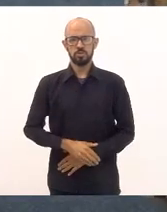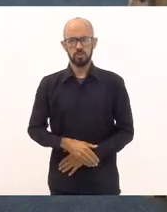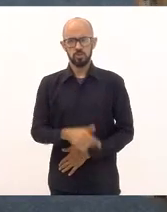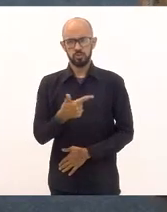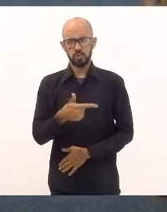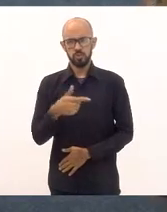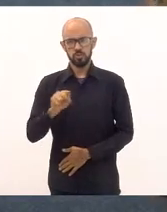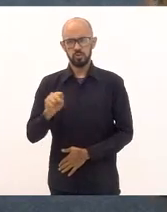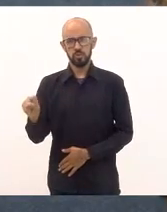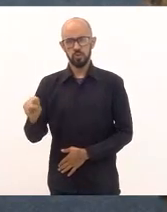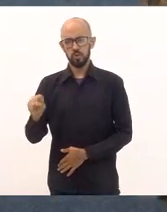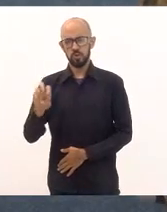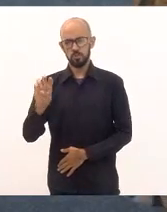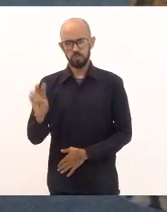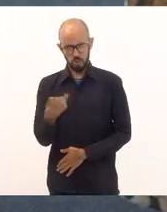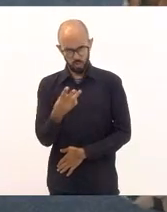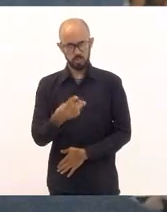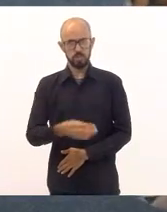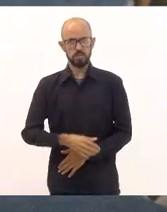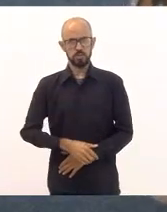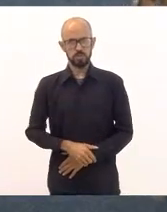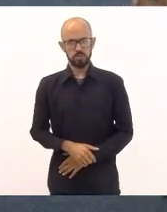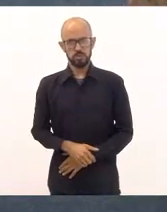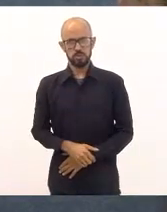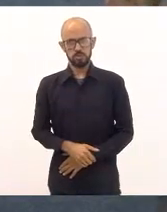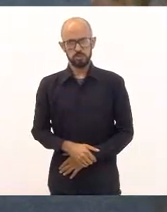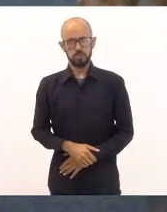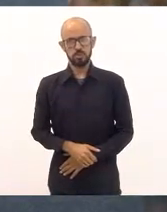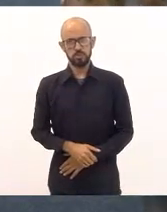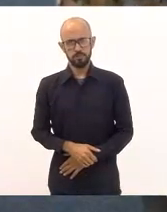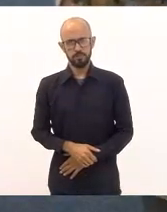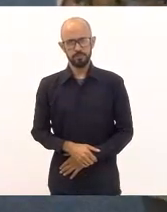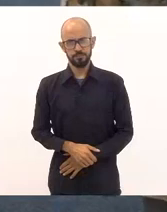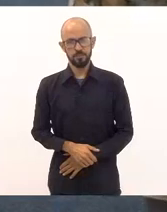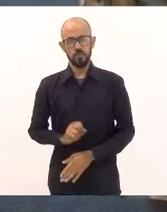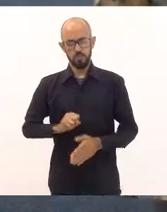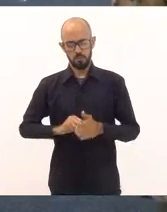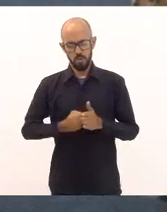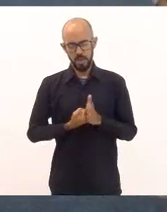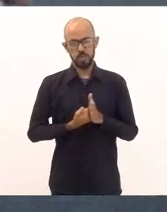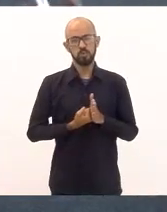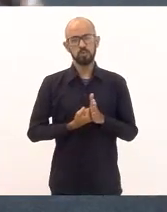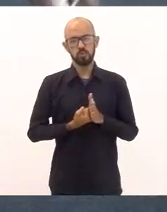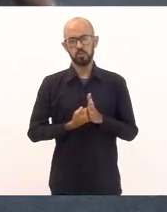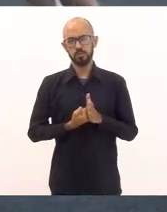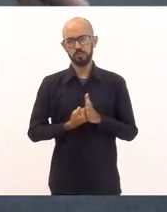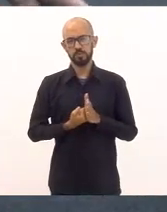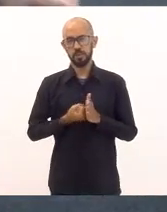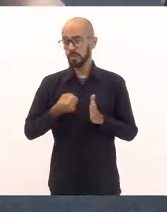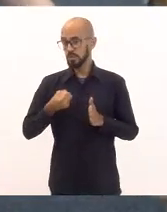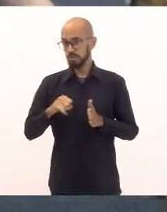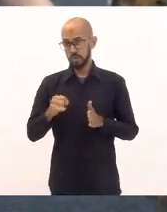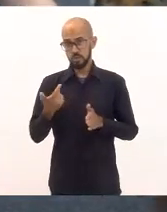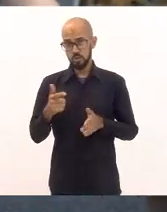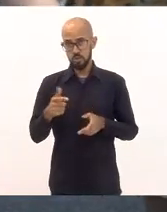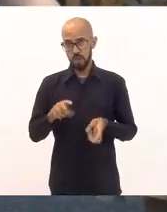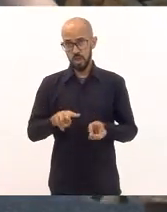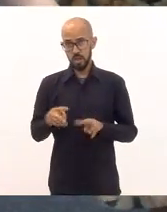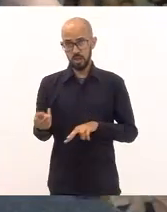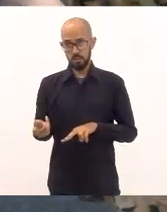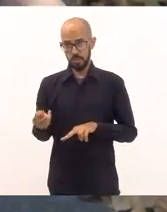288 milhões. Então, veio o veto. Porque se a gente não faz aquele encaminhamento aqui